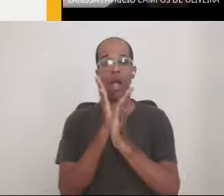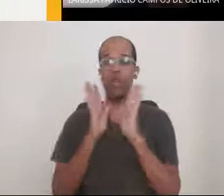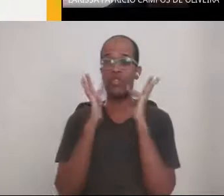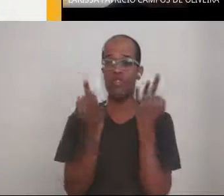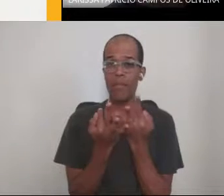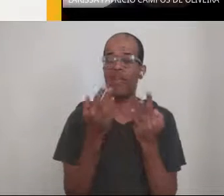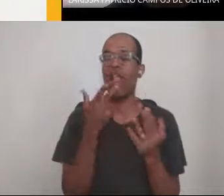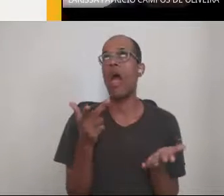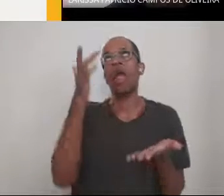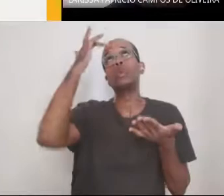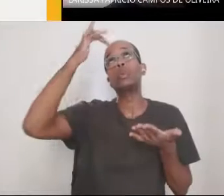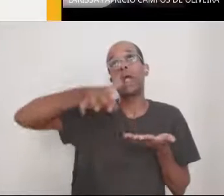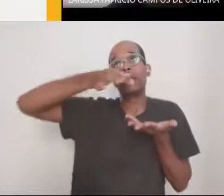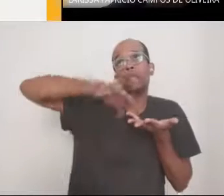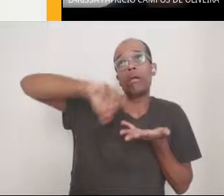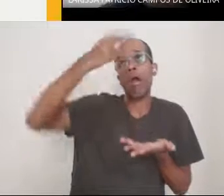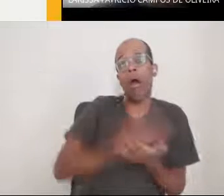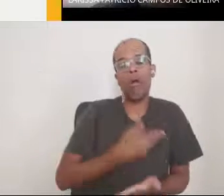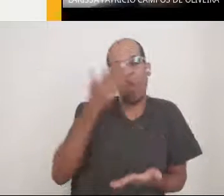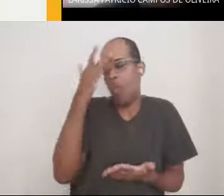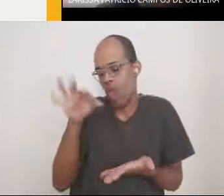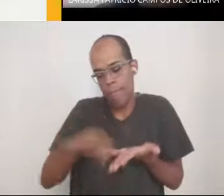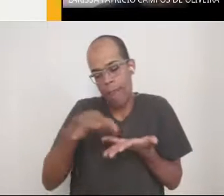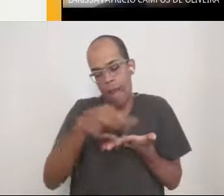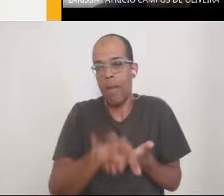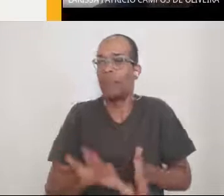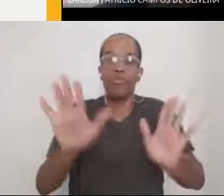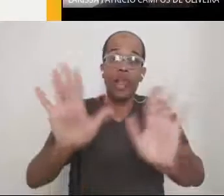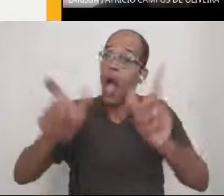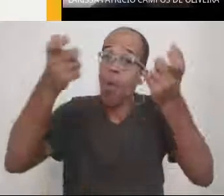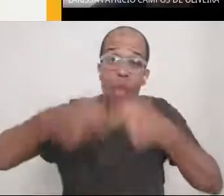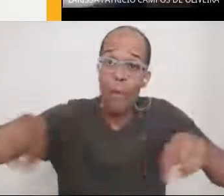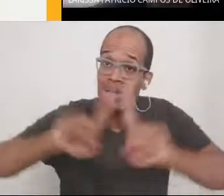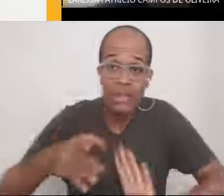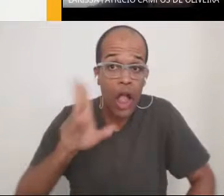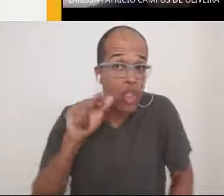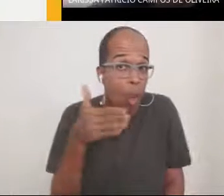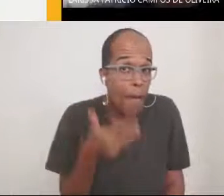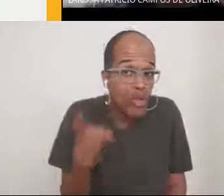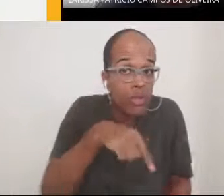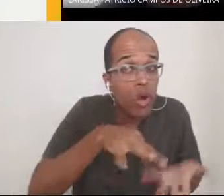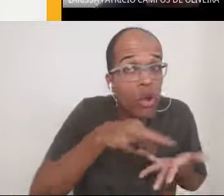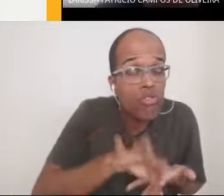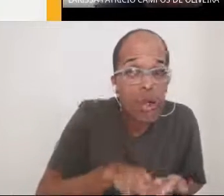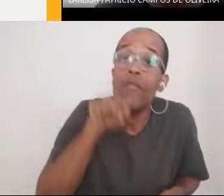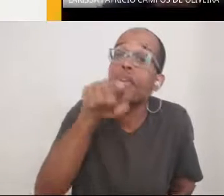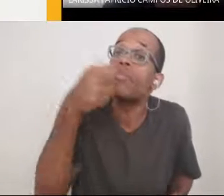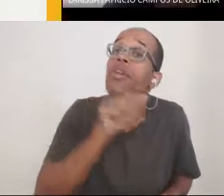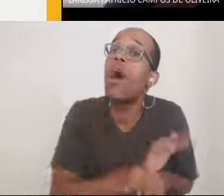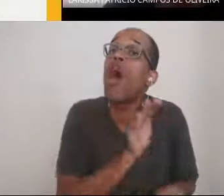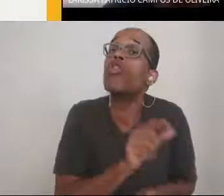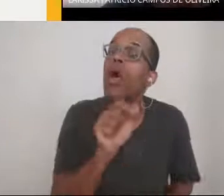eu não sei se está certo o que ele está fazendo, eu não consigo corrigir. Mas não é para corrigir, a gente nunca pediu isso. É para garantir que ele esteja no horário das